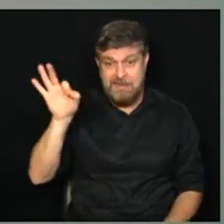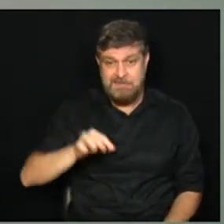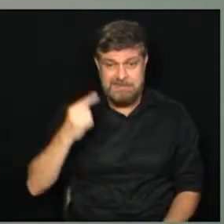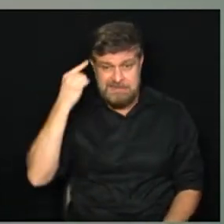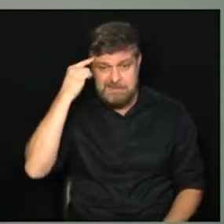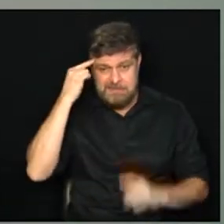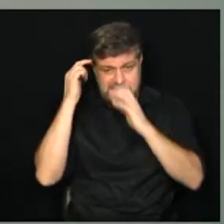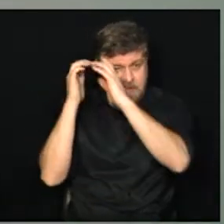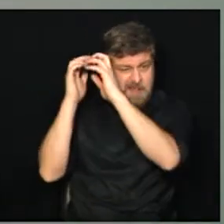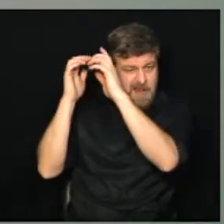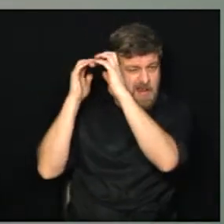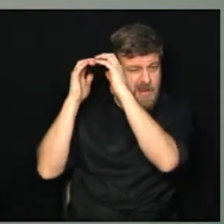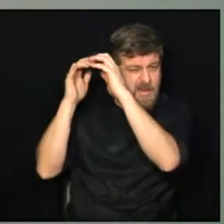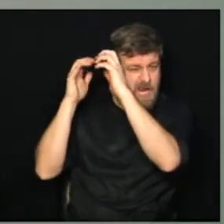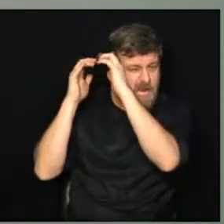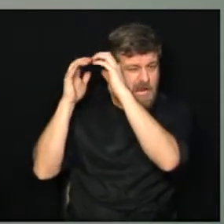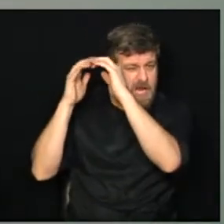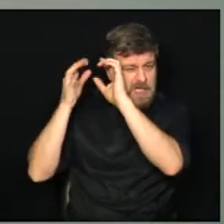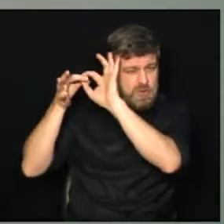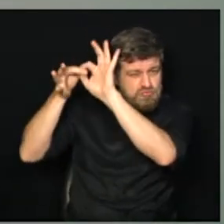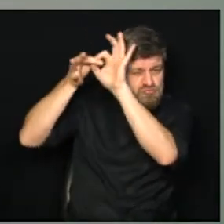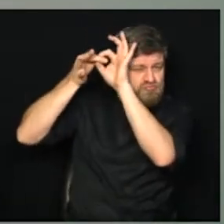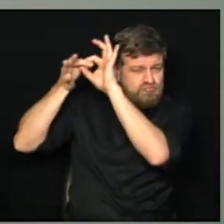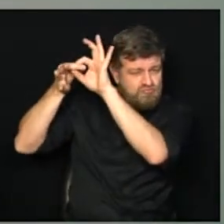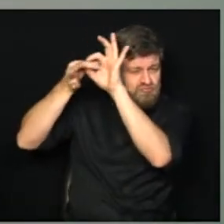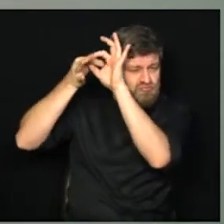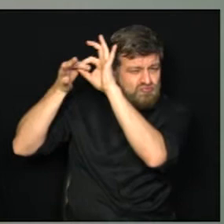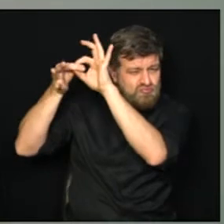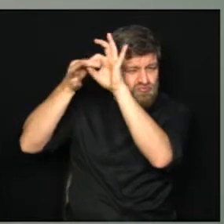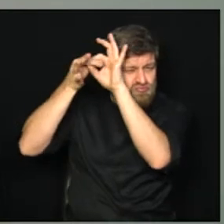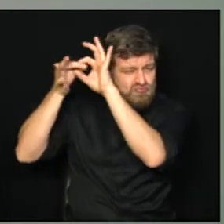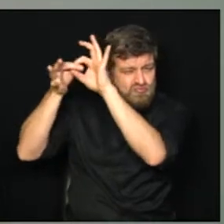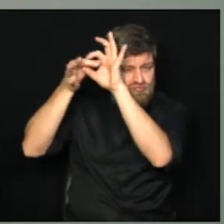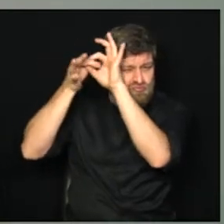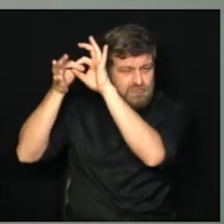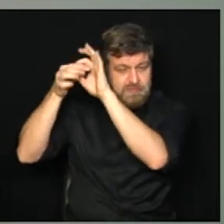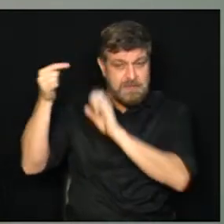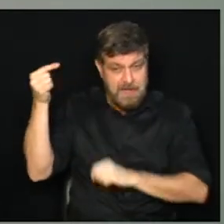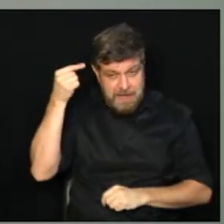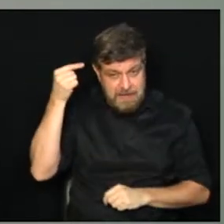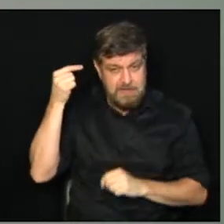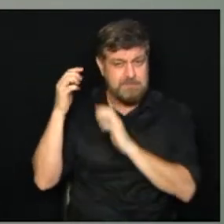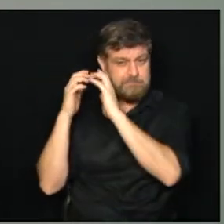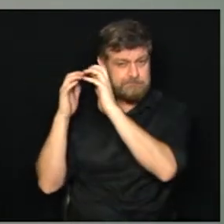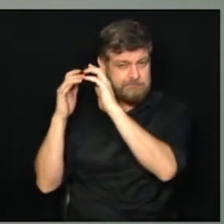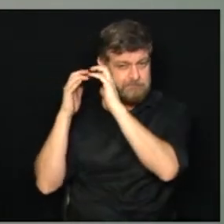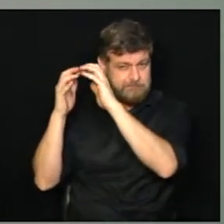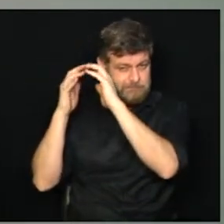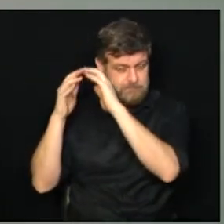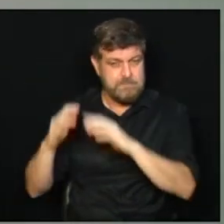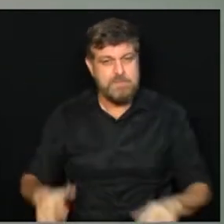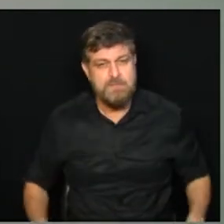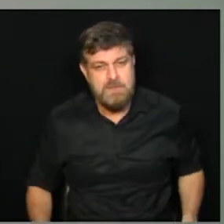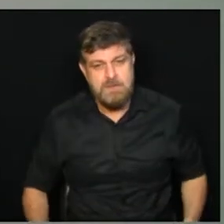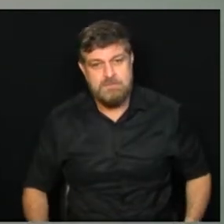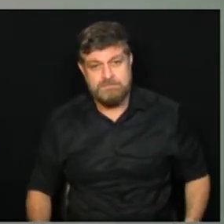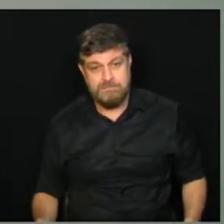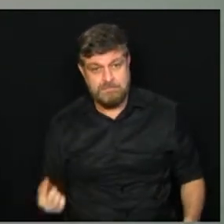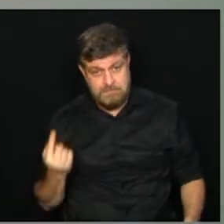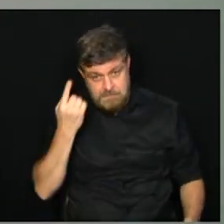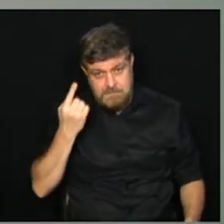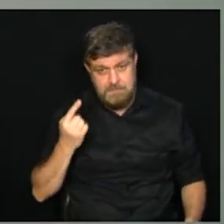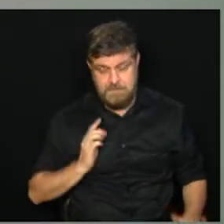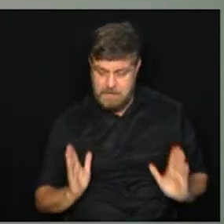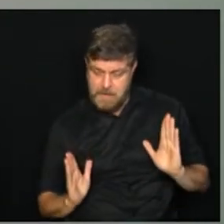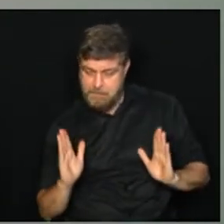É lá que são criadas e formadas as janelas de oportunidades que eles falam. É ali que a gente vai